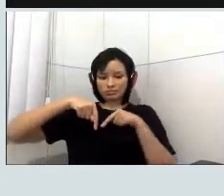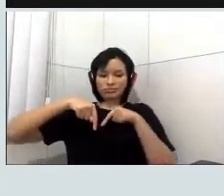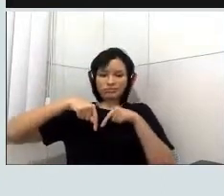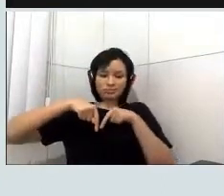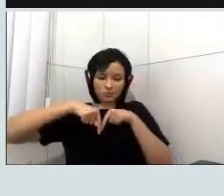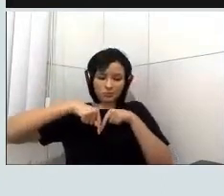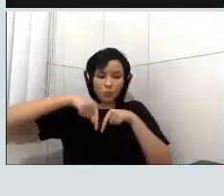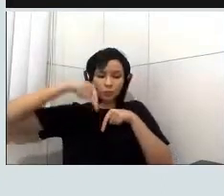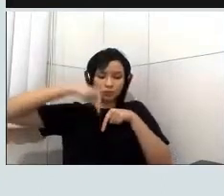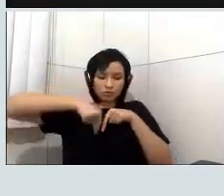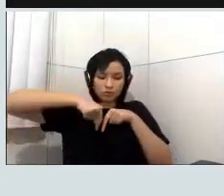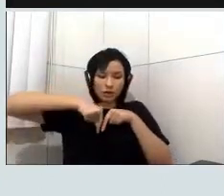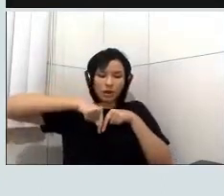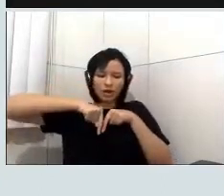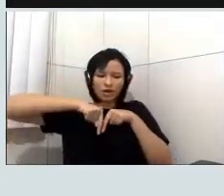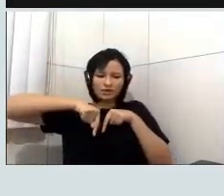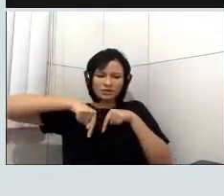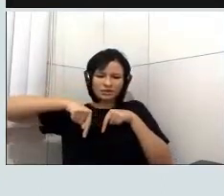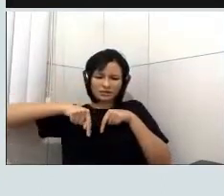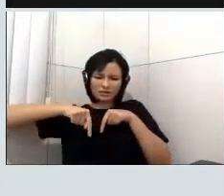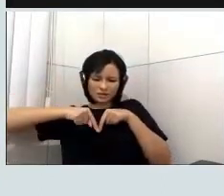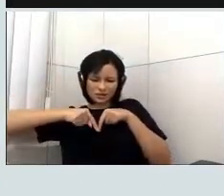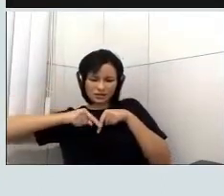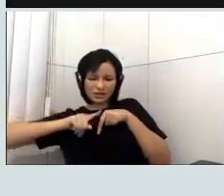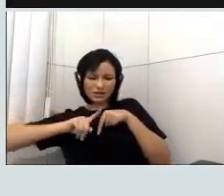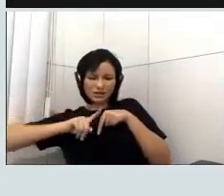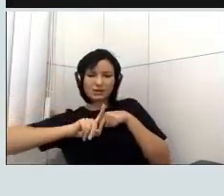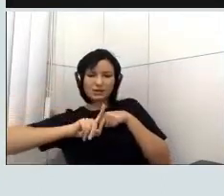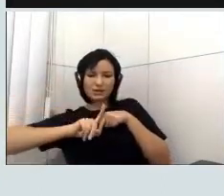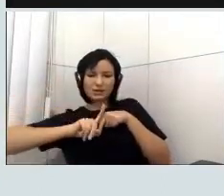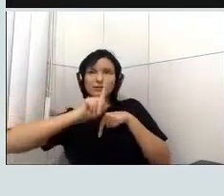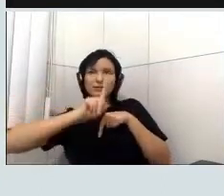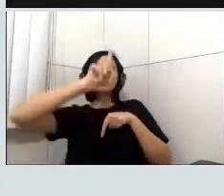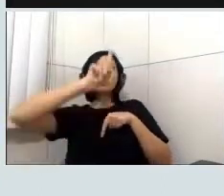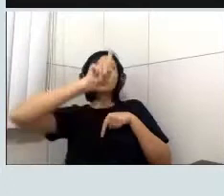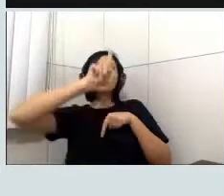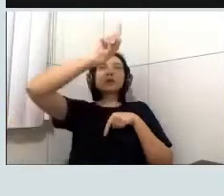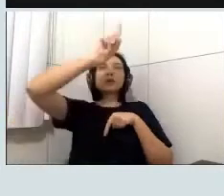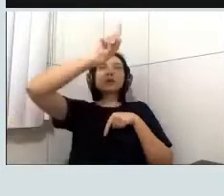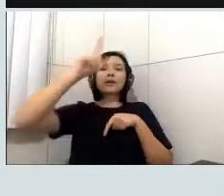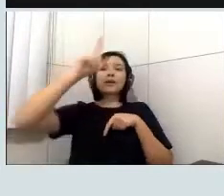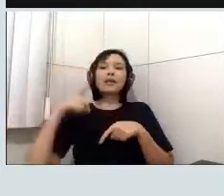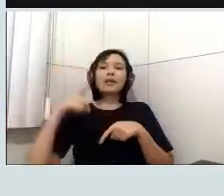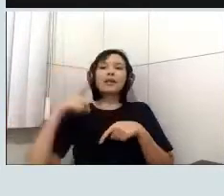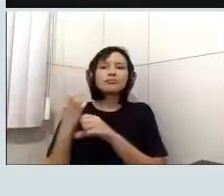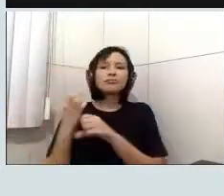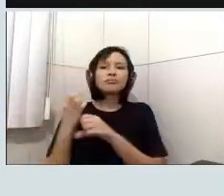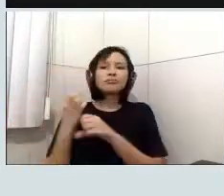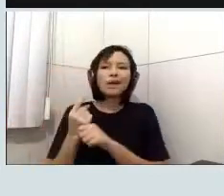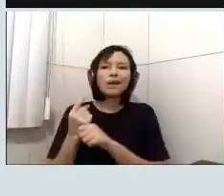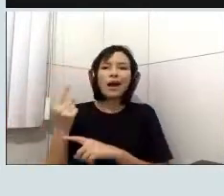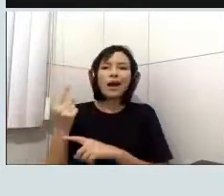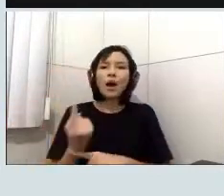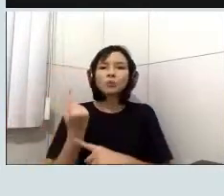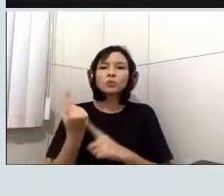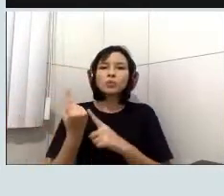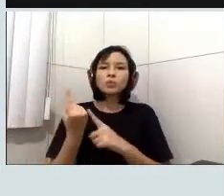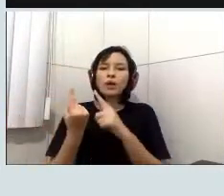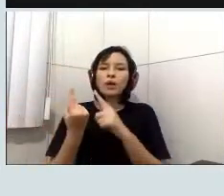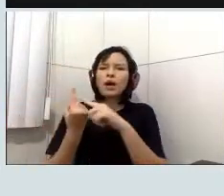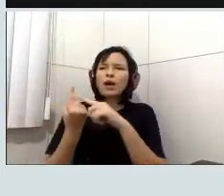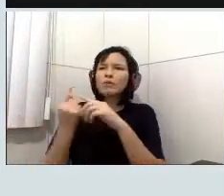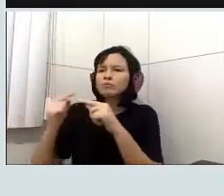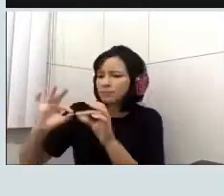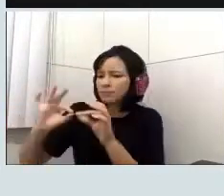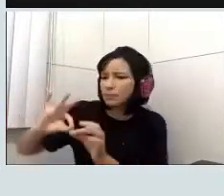chão até o teto, isso representa a altura da casa, né? Aí, se vocês olharem